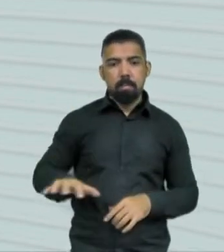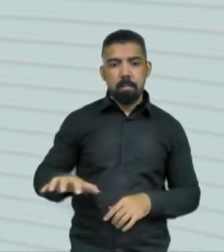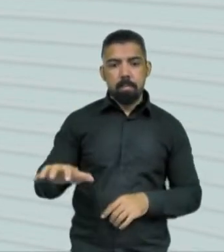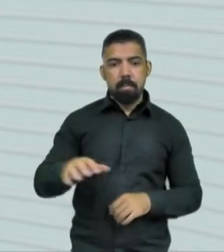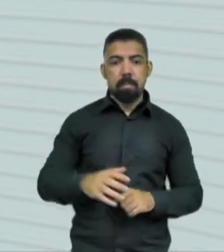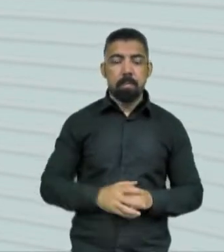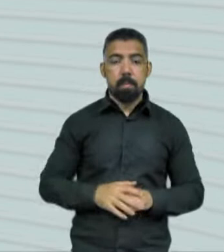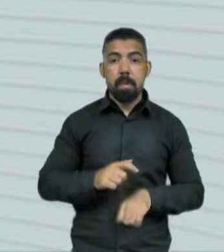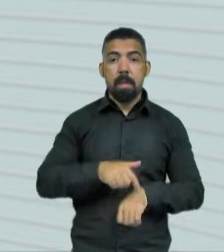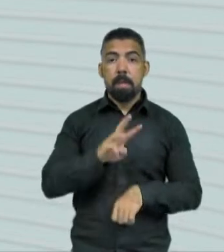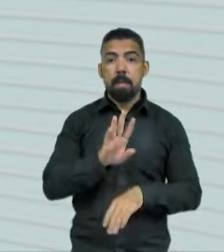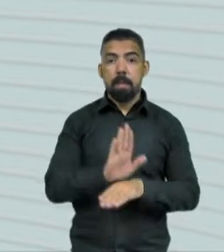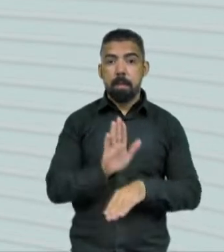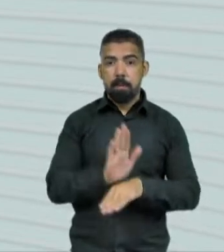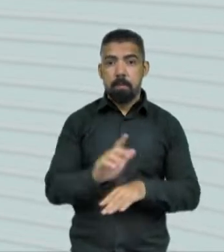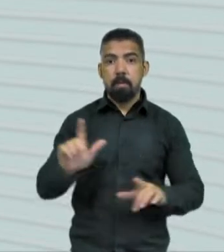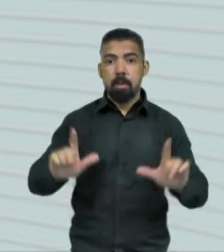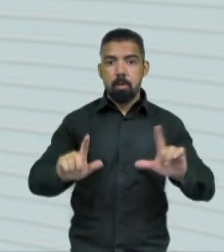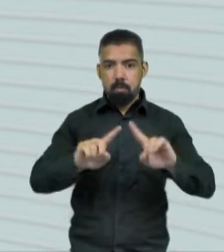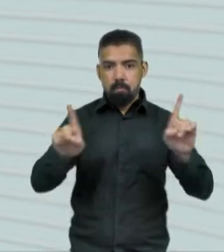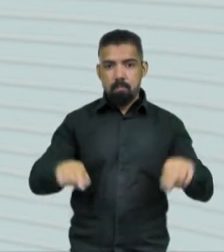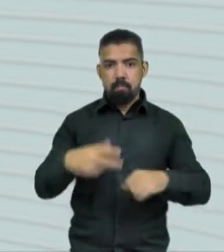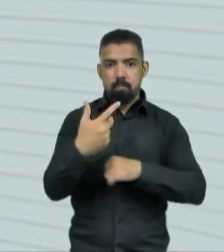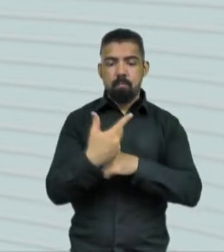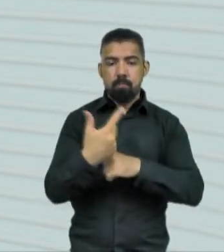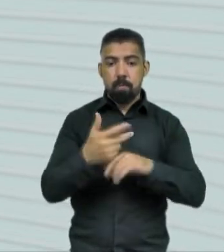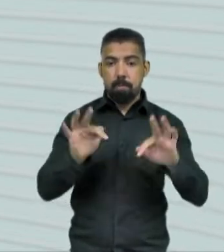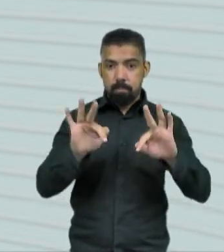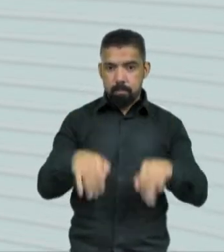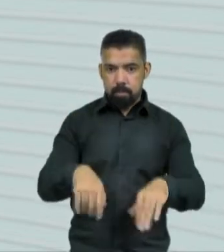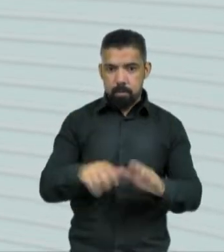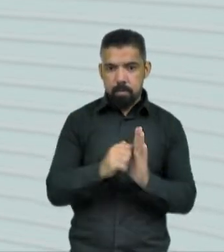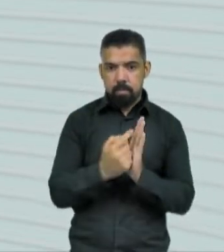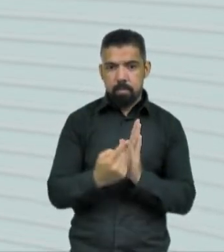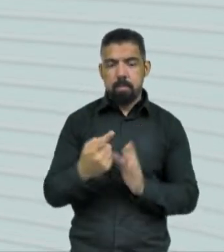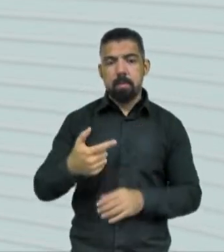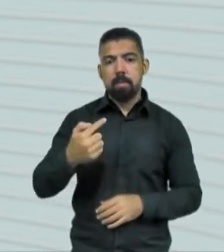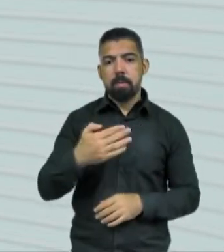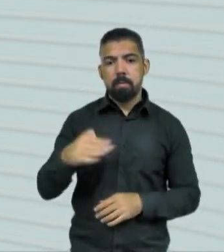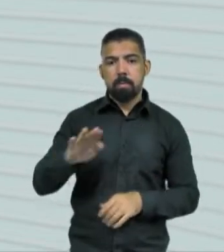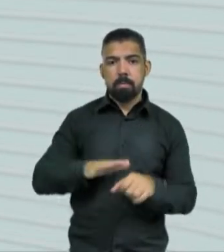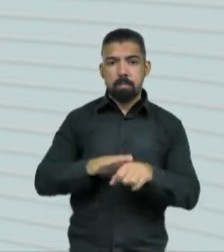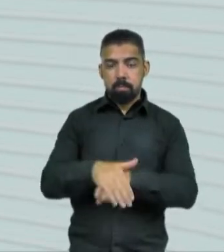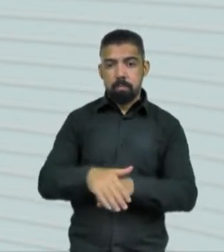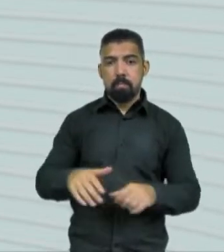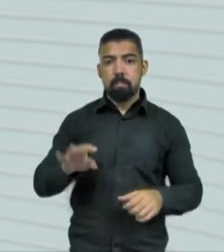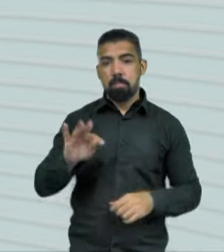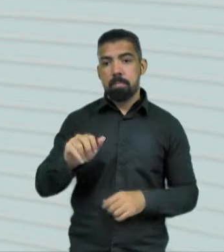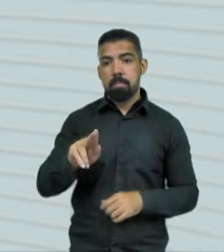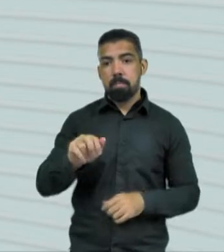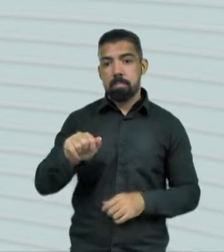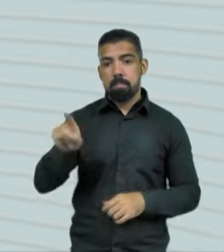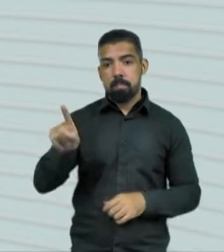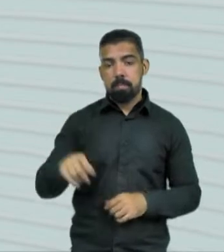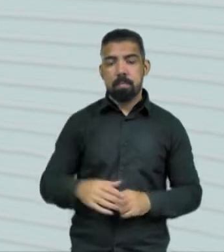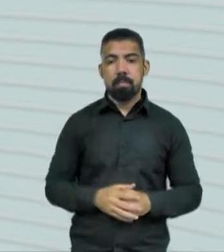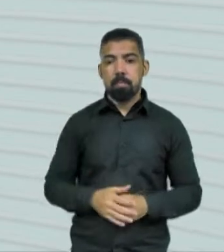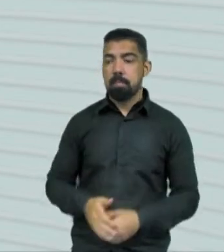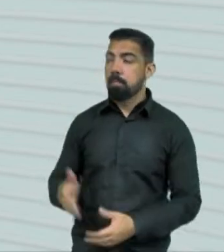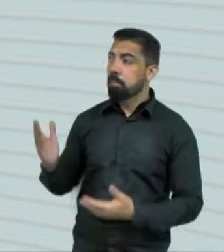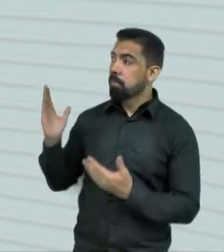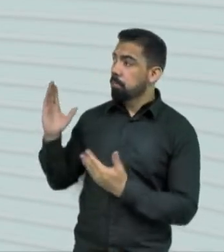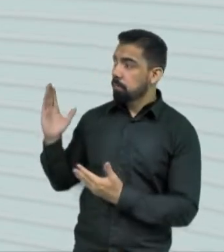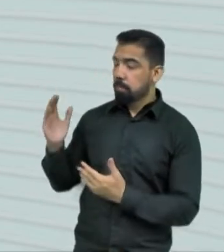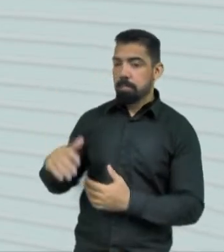15h, grava programa eleitoral e finaliza a agenda às 19h30 em Tauá. Roberto Cláudio, candidato ao governo